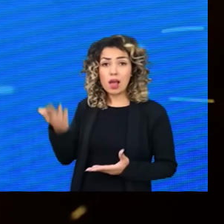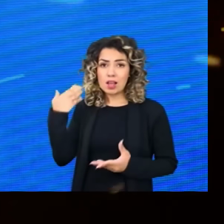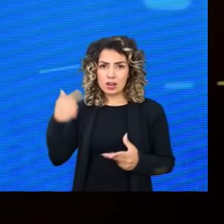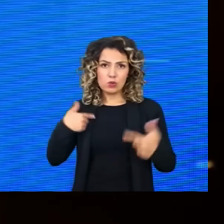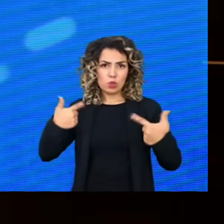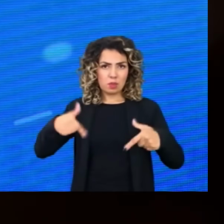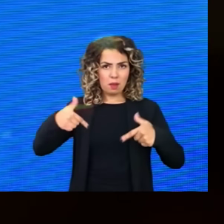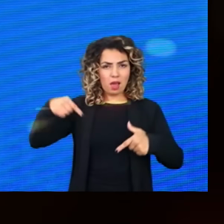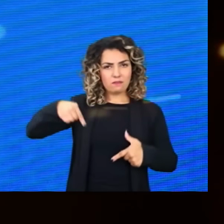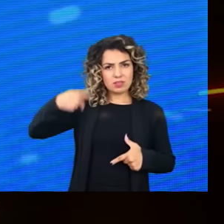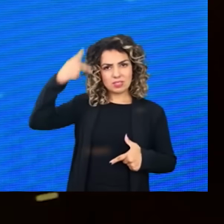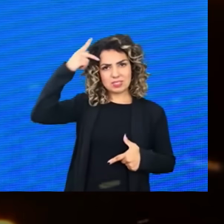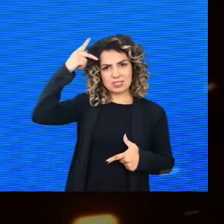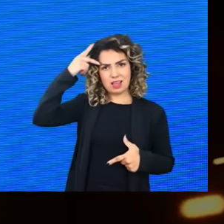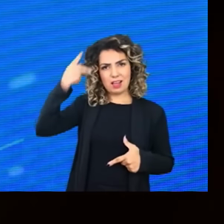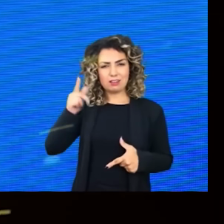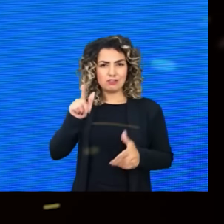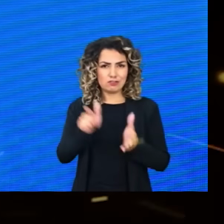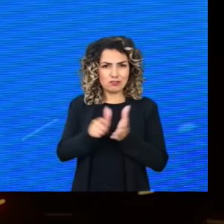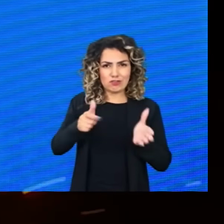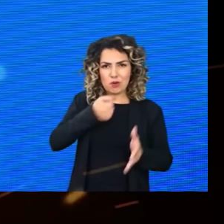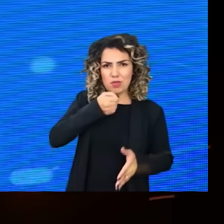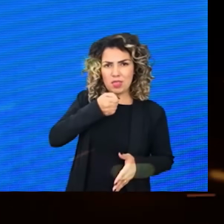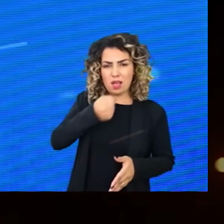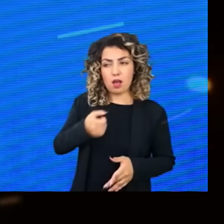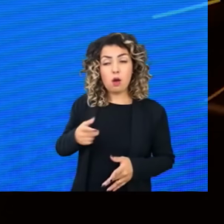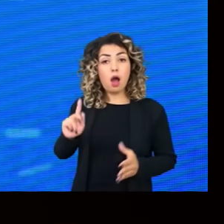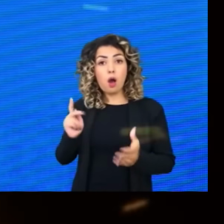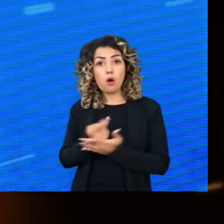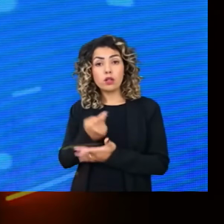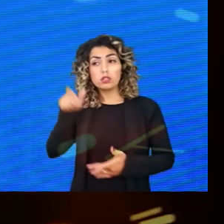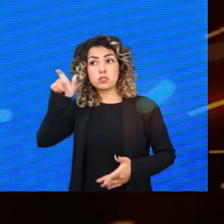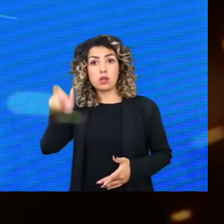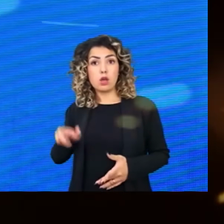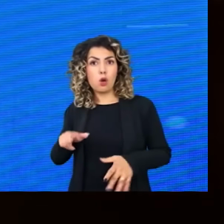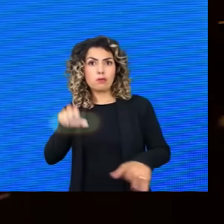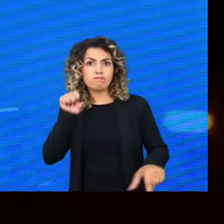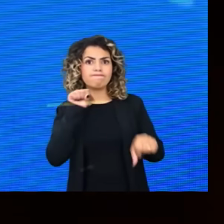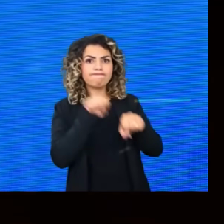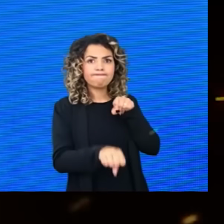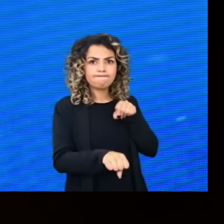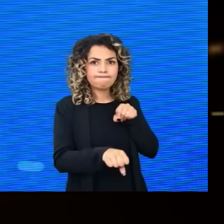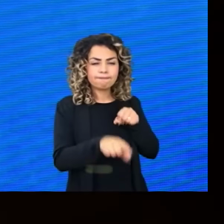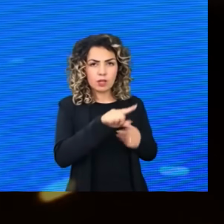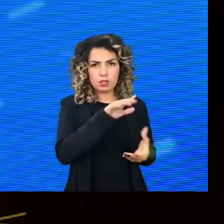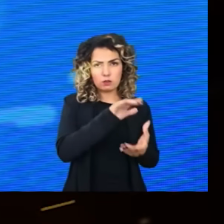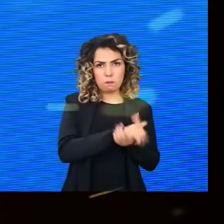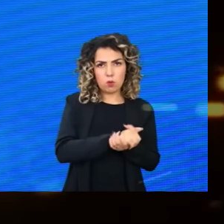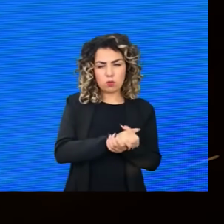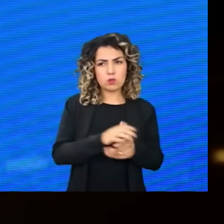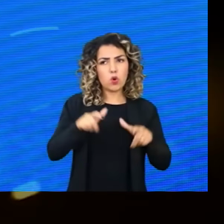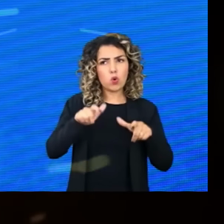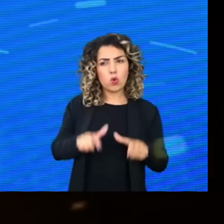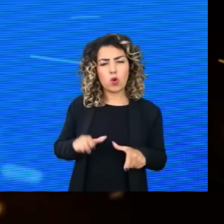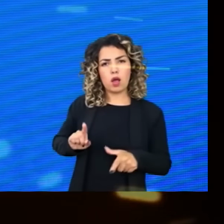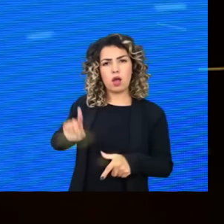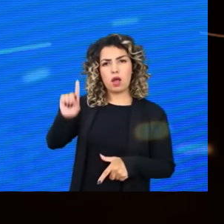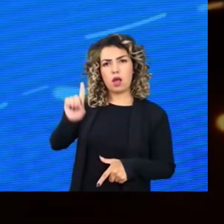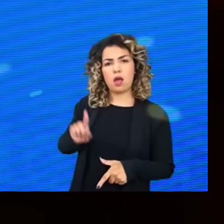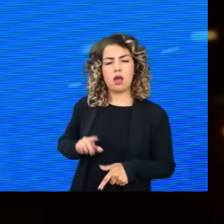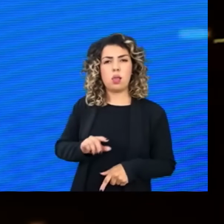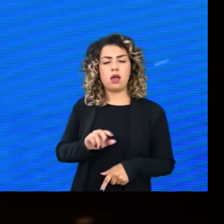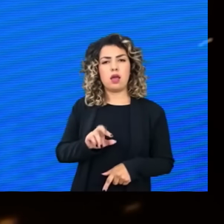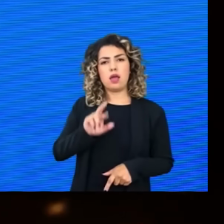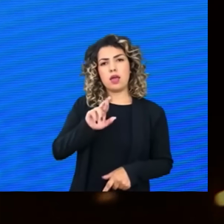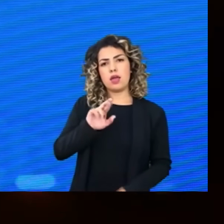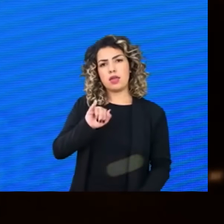mulher foi atacada por um estuprador lá em Ribeirão Preto quase foi arrastada para dentro do carro e foi parar no hospital